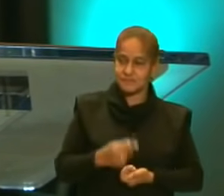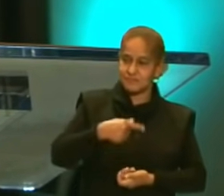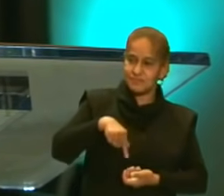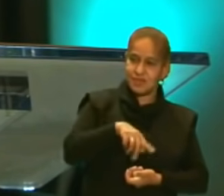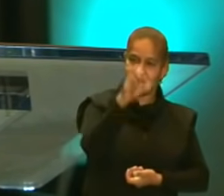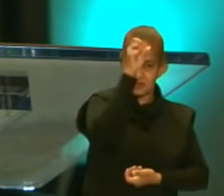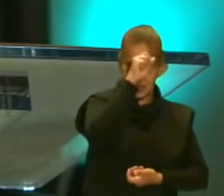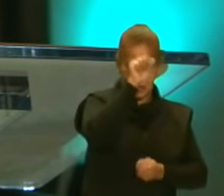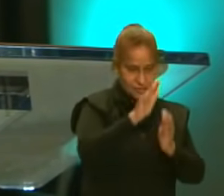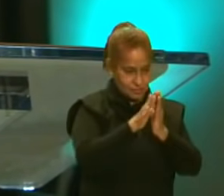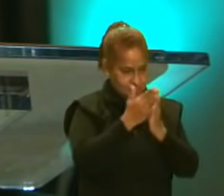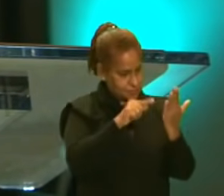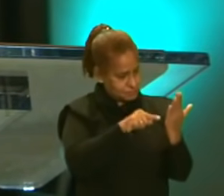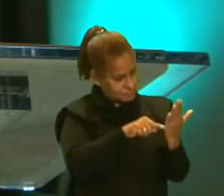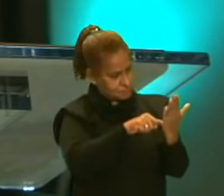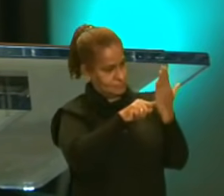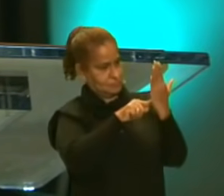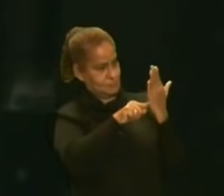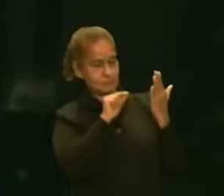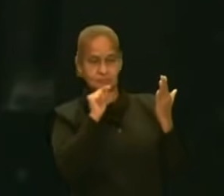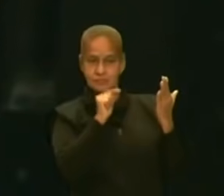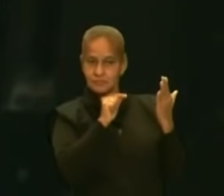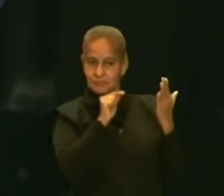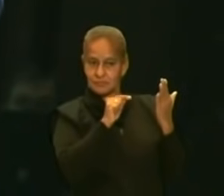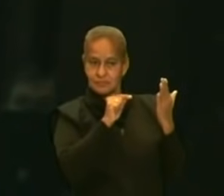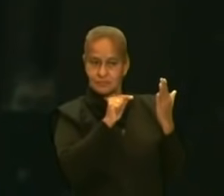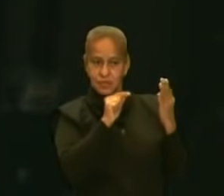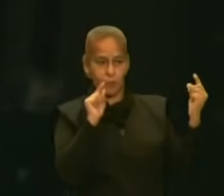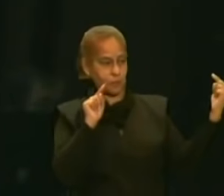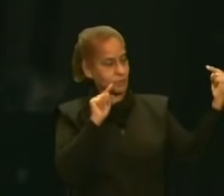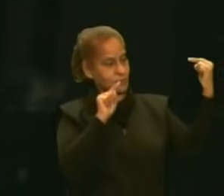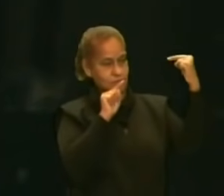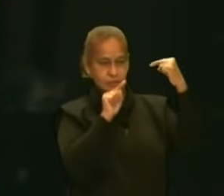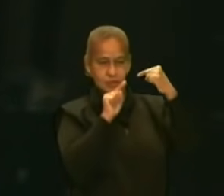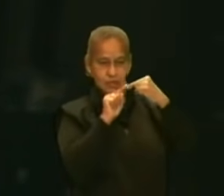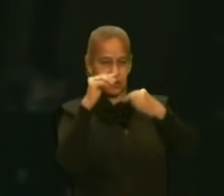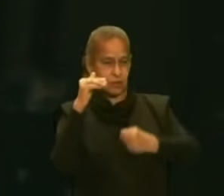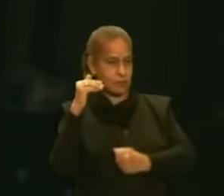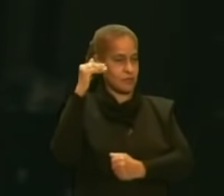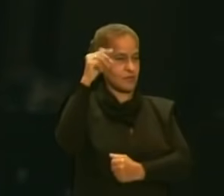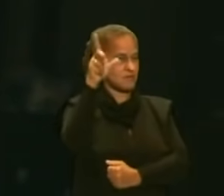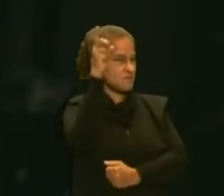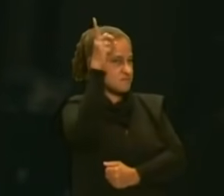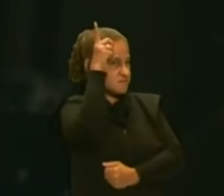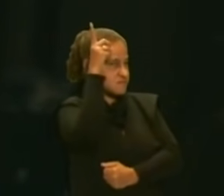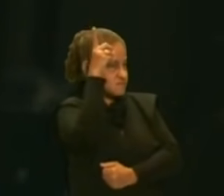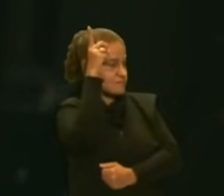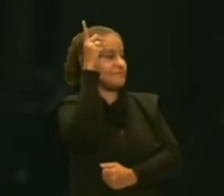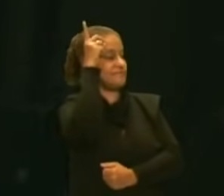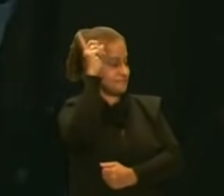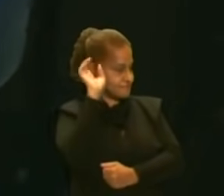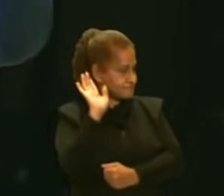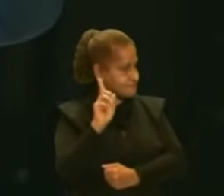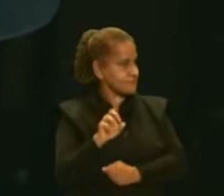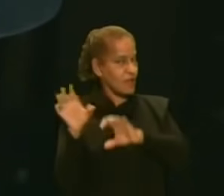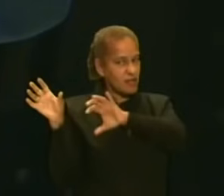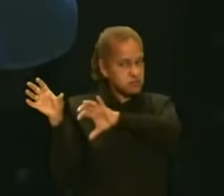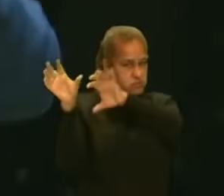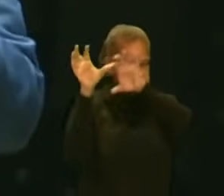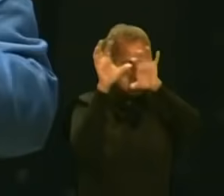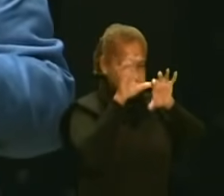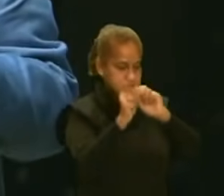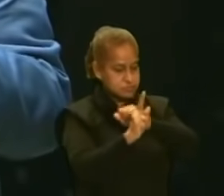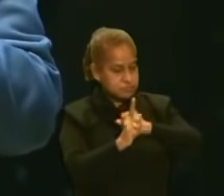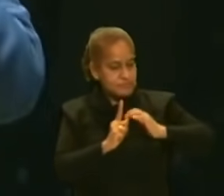na palavra de Deus que o grande objetivo do maligno em influenciar